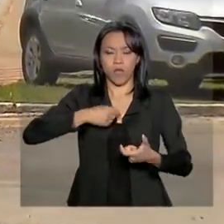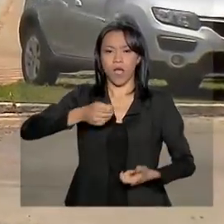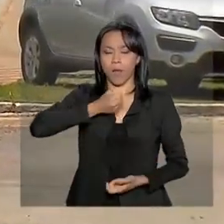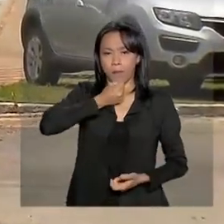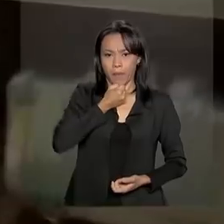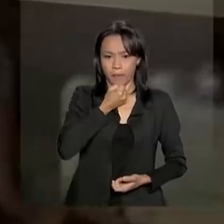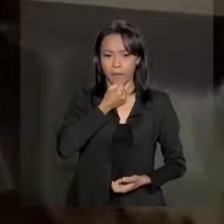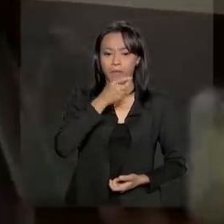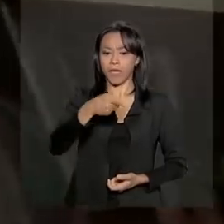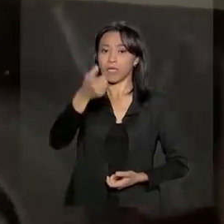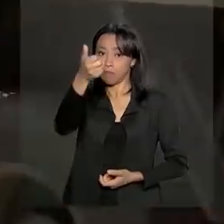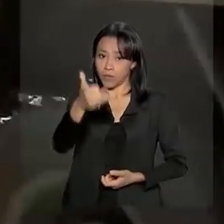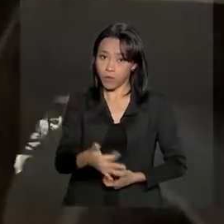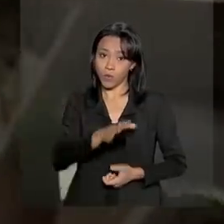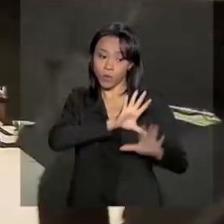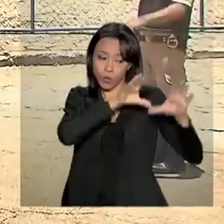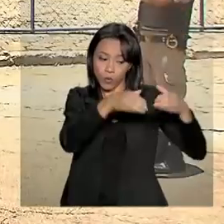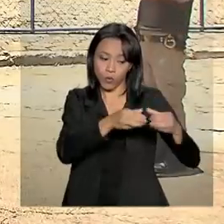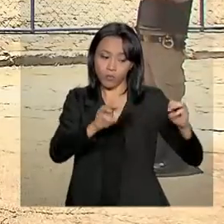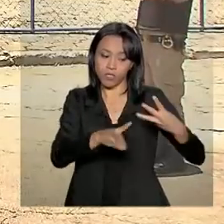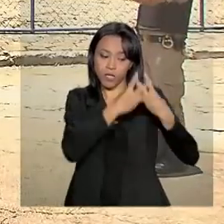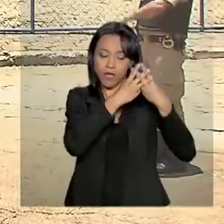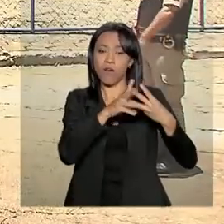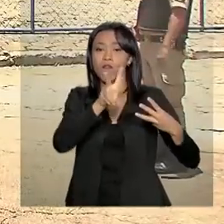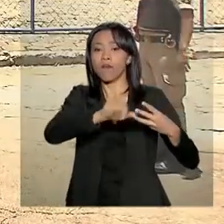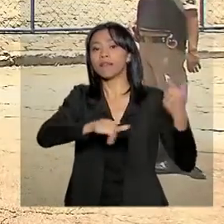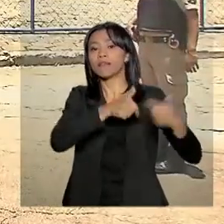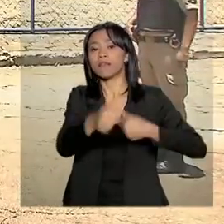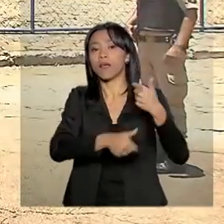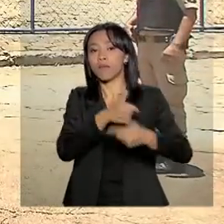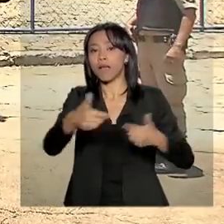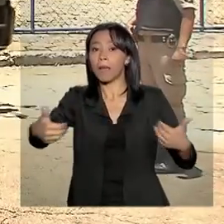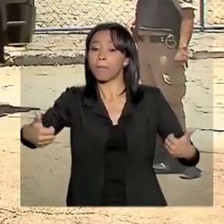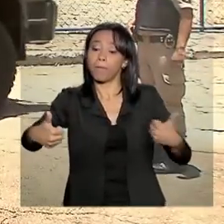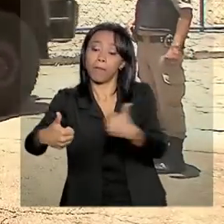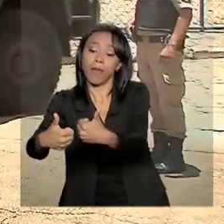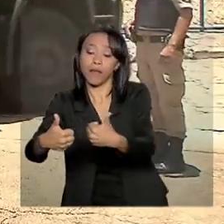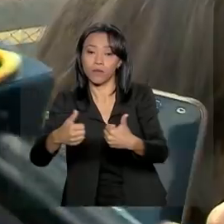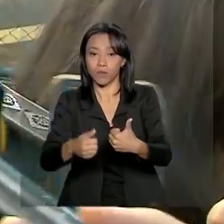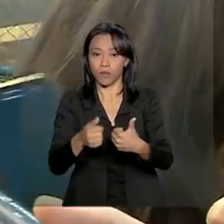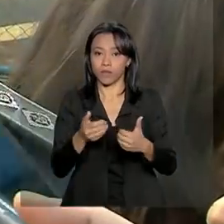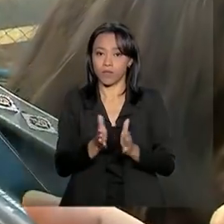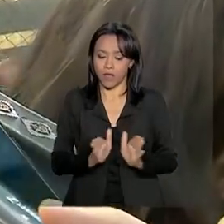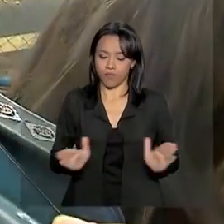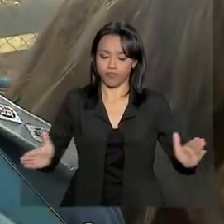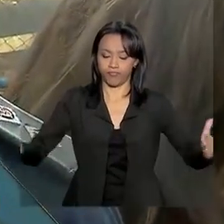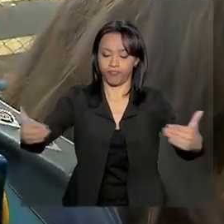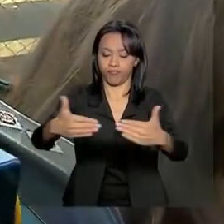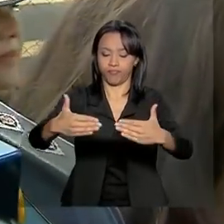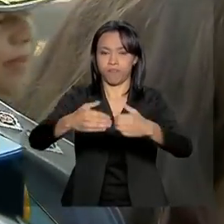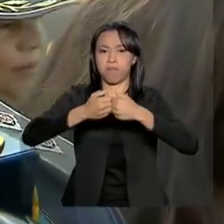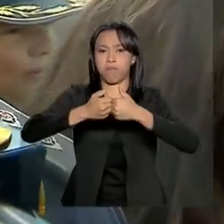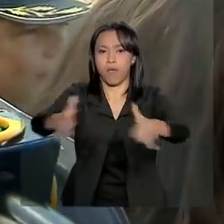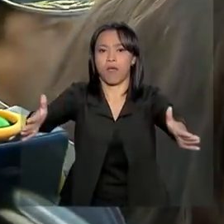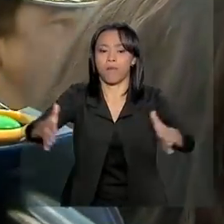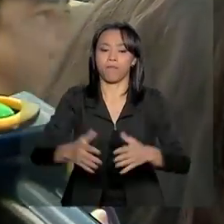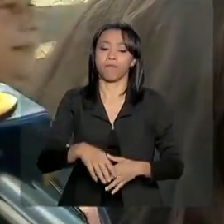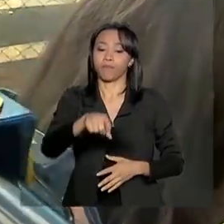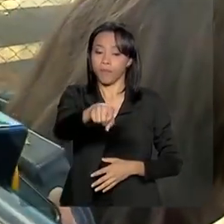os israelenses vão trabalhar na área mais próxima à barragem que se rompeu. A gente fez uma divisão de